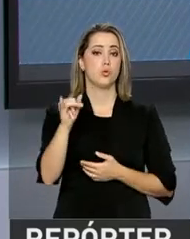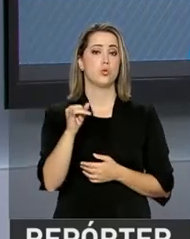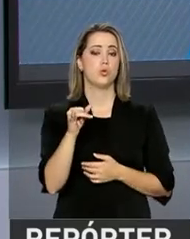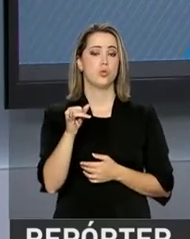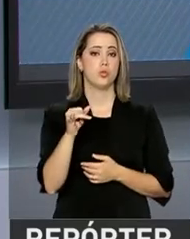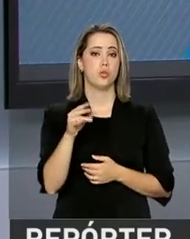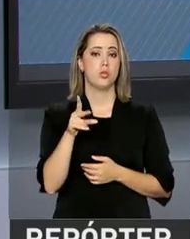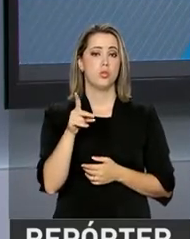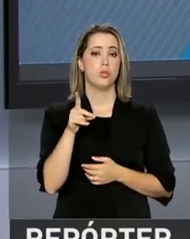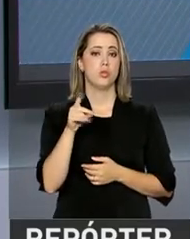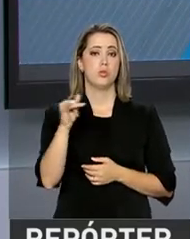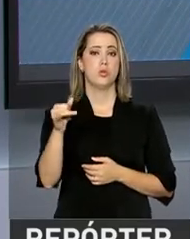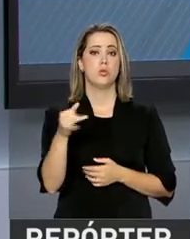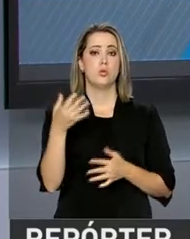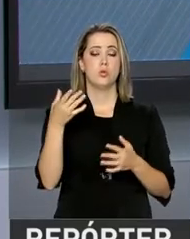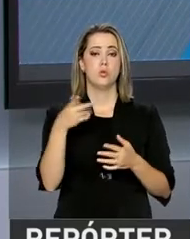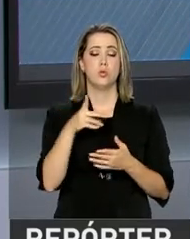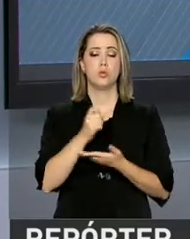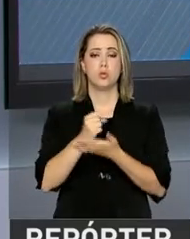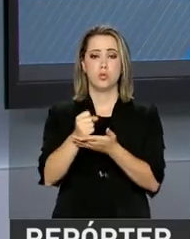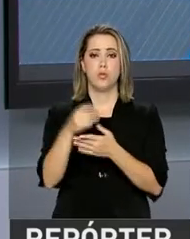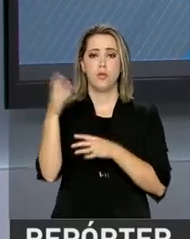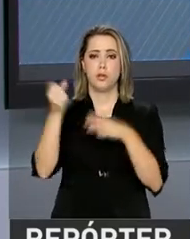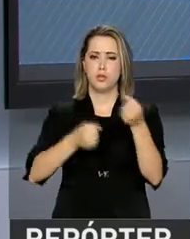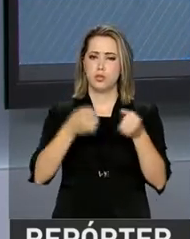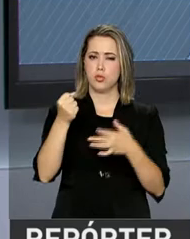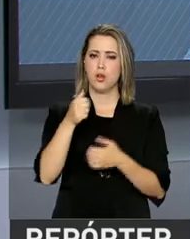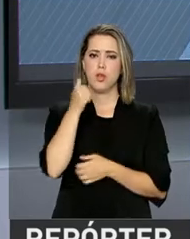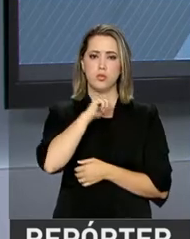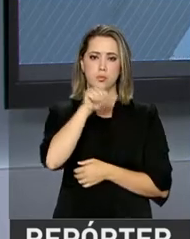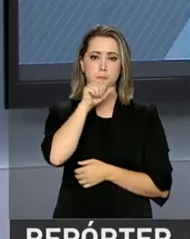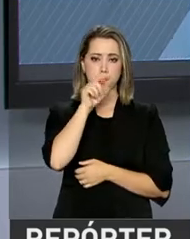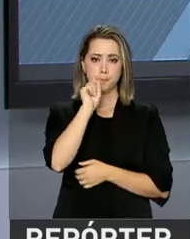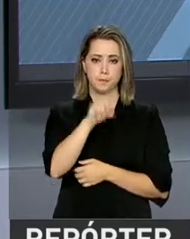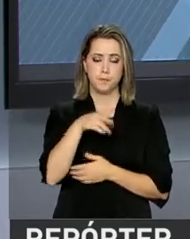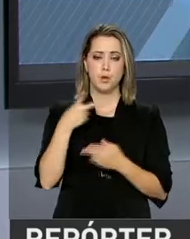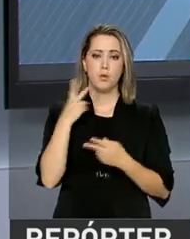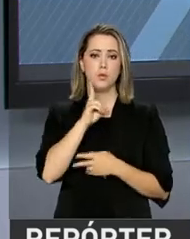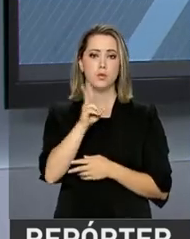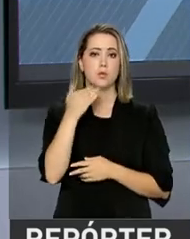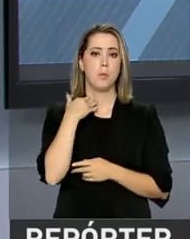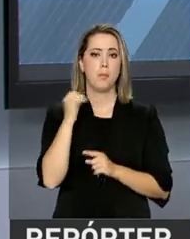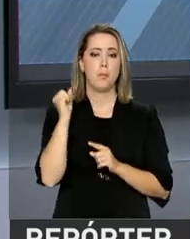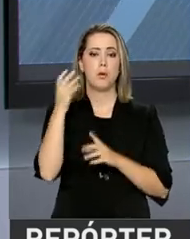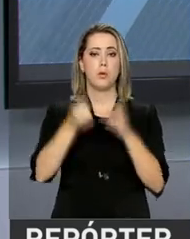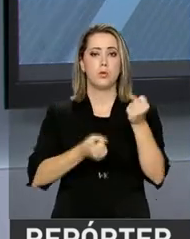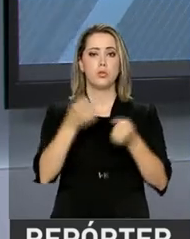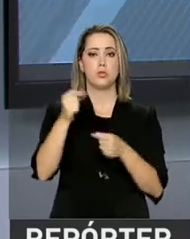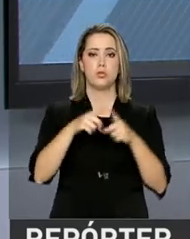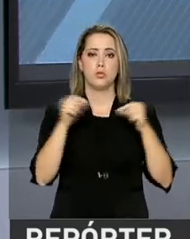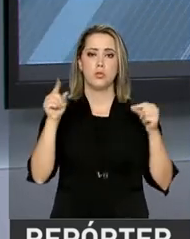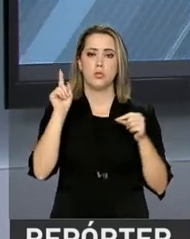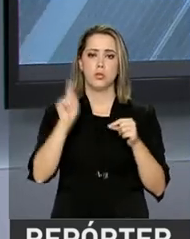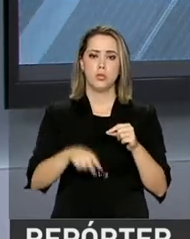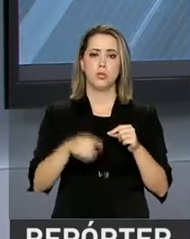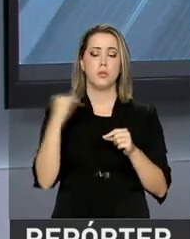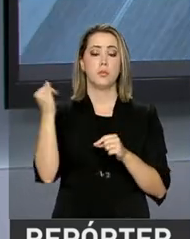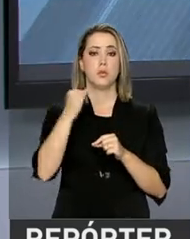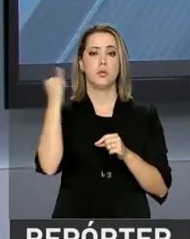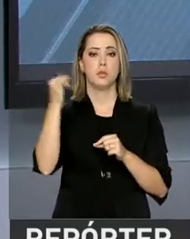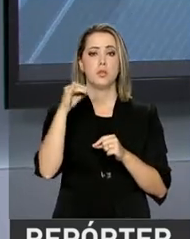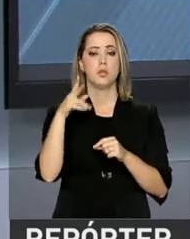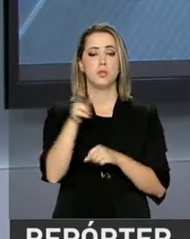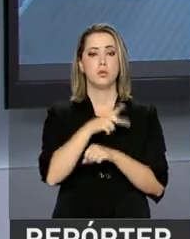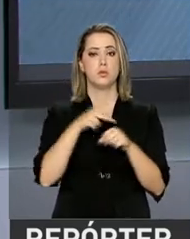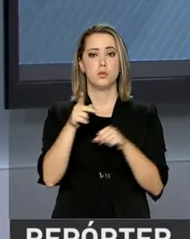vamos mostrar agora uma reportagem sobre os bancos de leite de brasília que são referência no país a